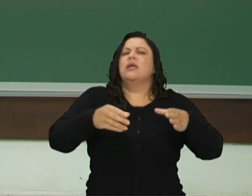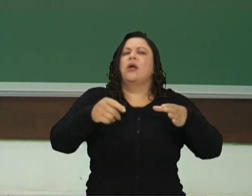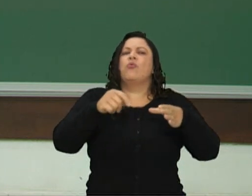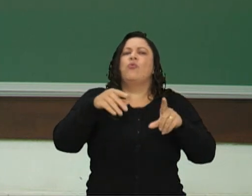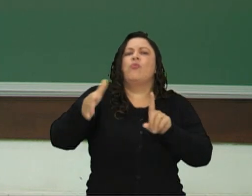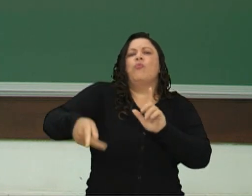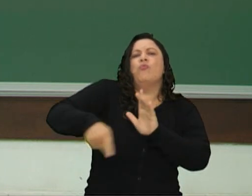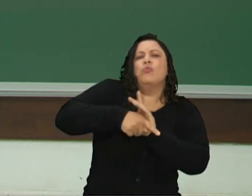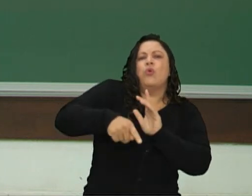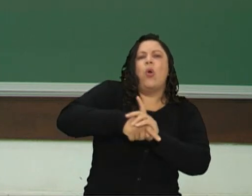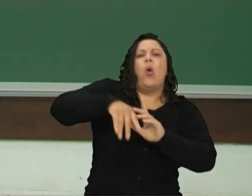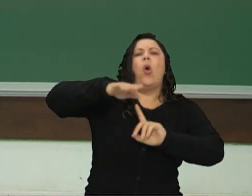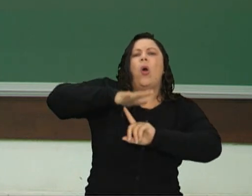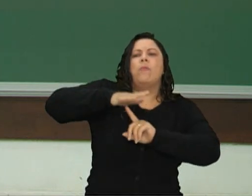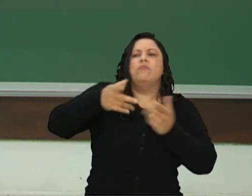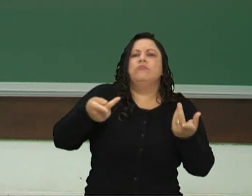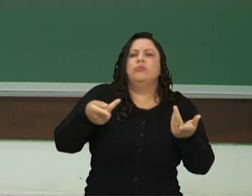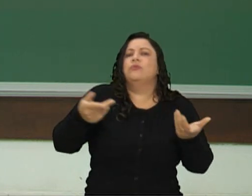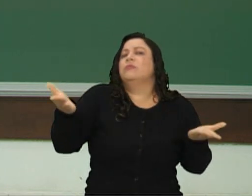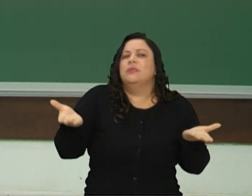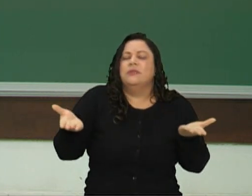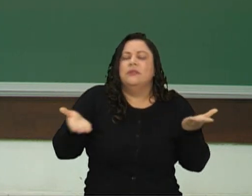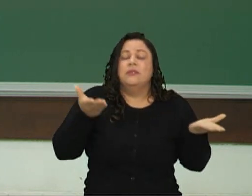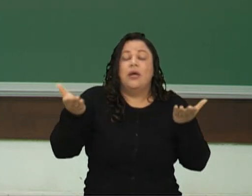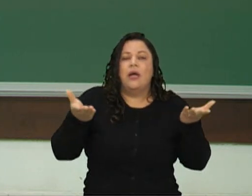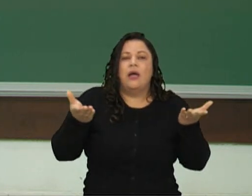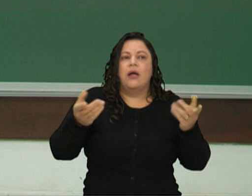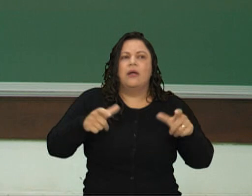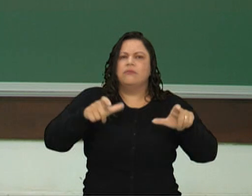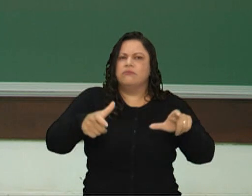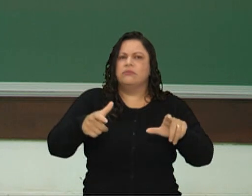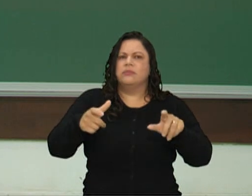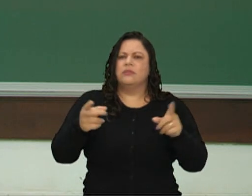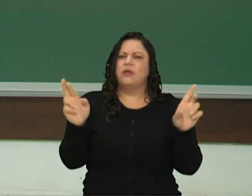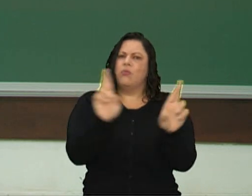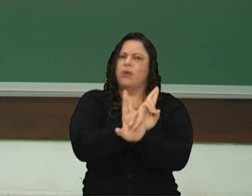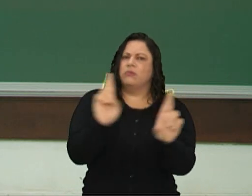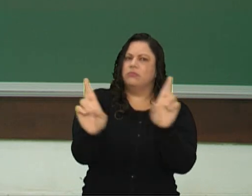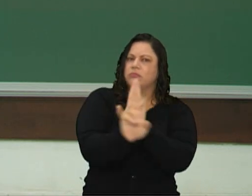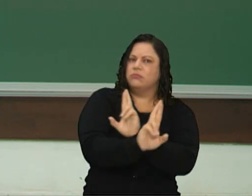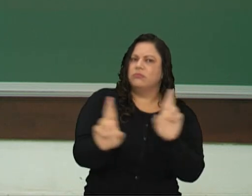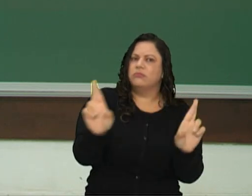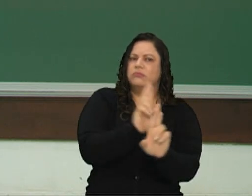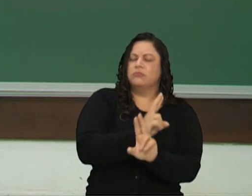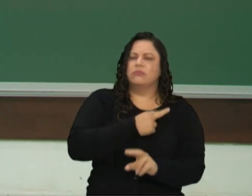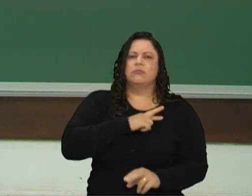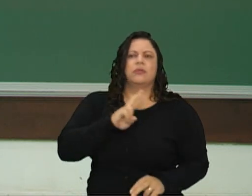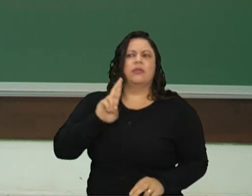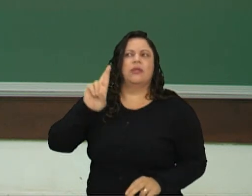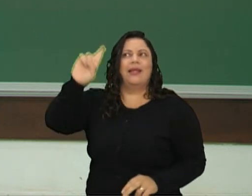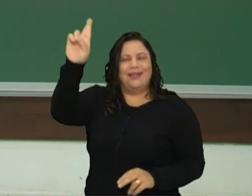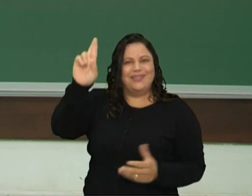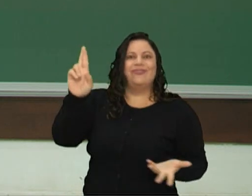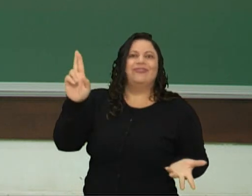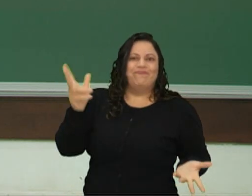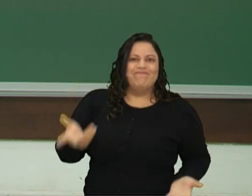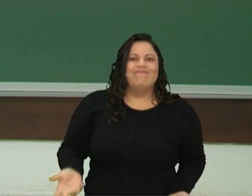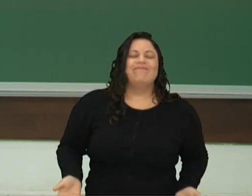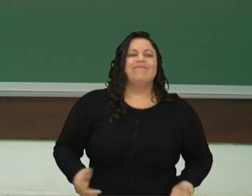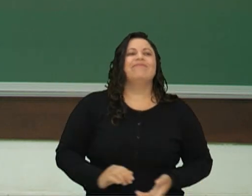ele é, e também se existe alguma relação com a religião, com a religiosidade.